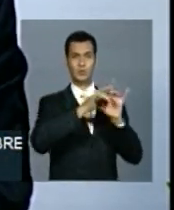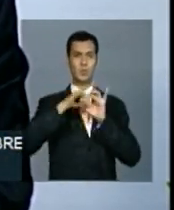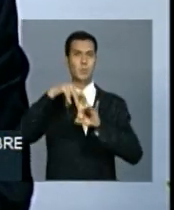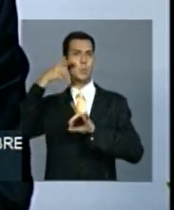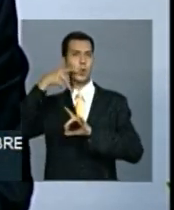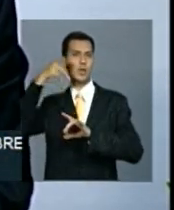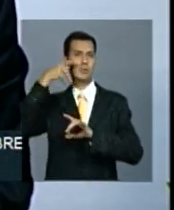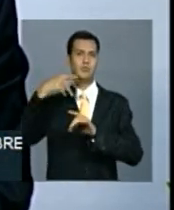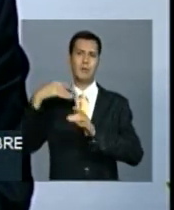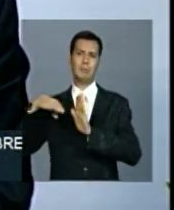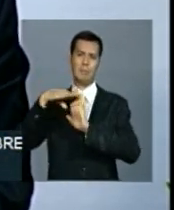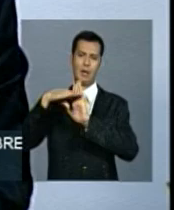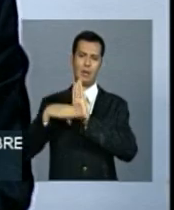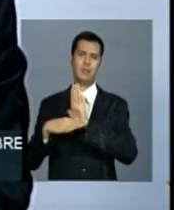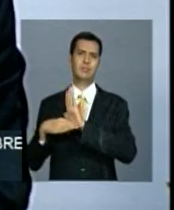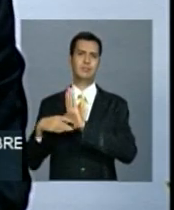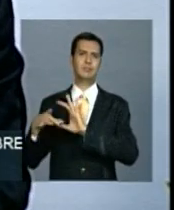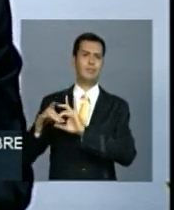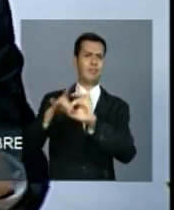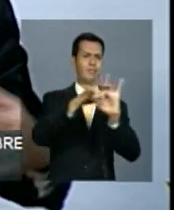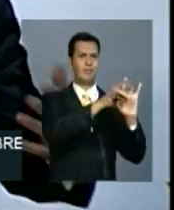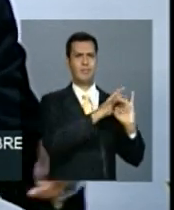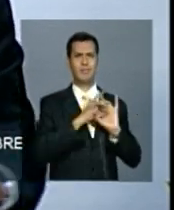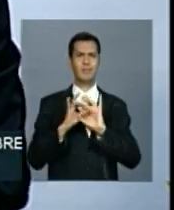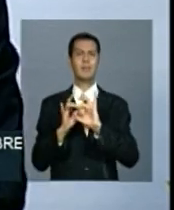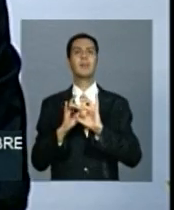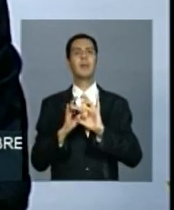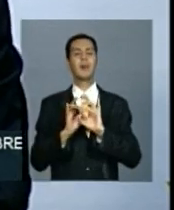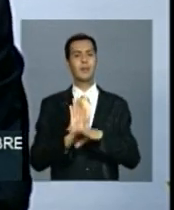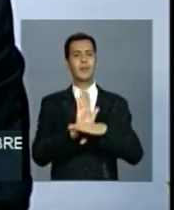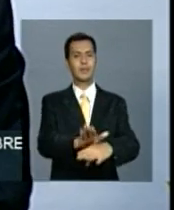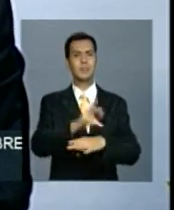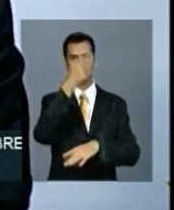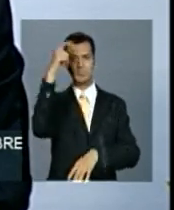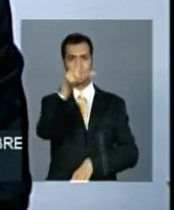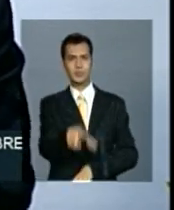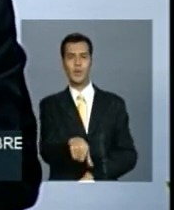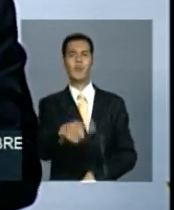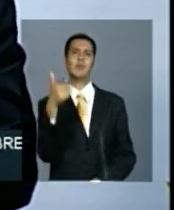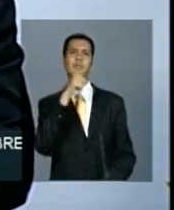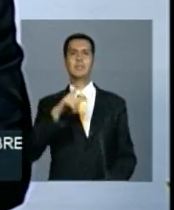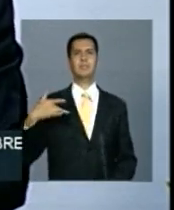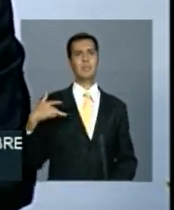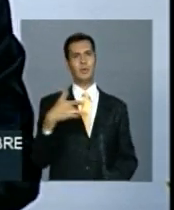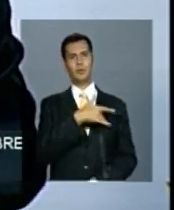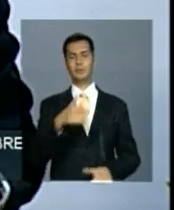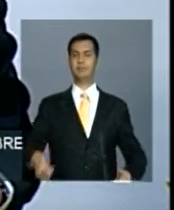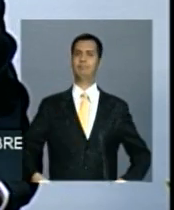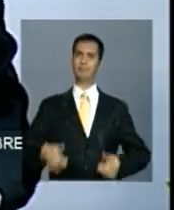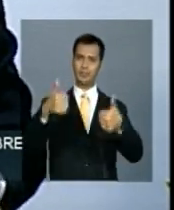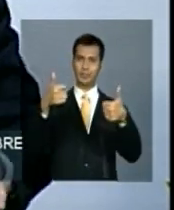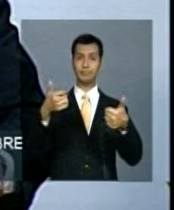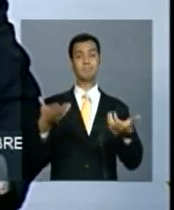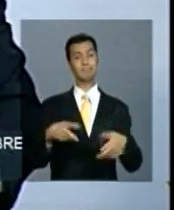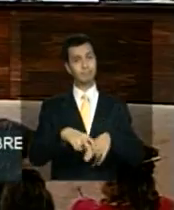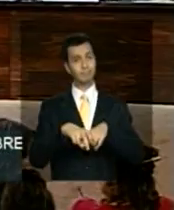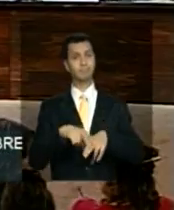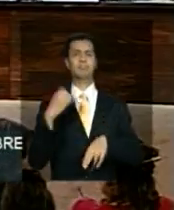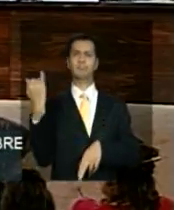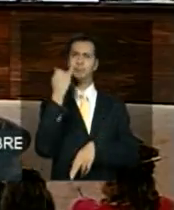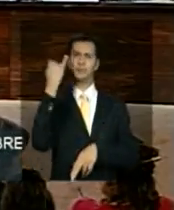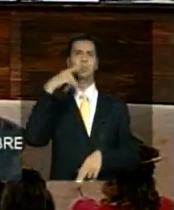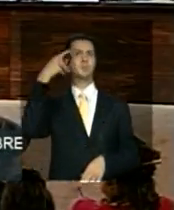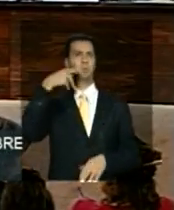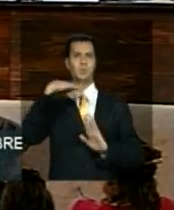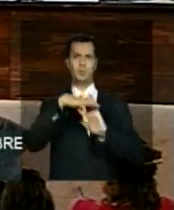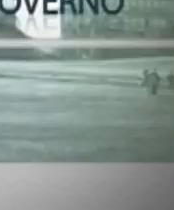impactando nos indicadores de saúde ao enfrentar os determinantes sociais de saúde então mostrando a importância dessa integração da